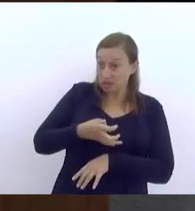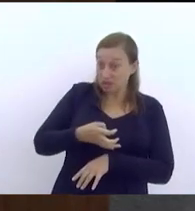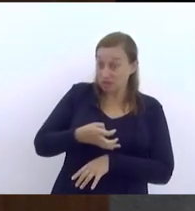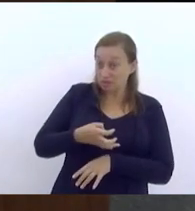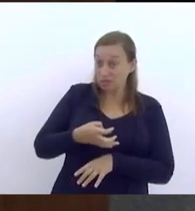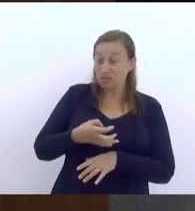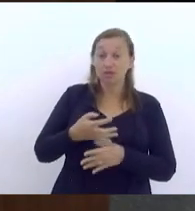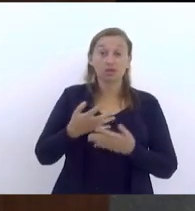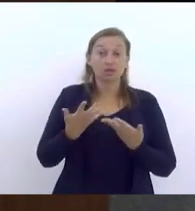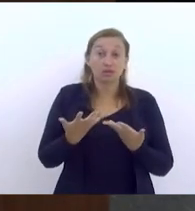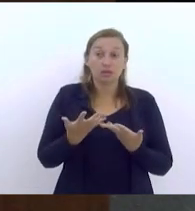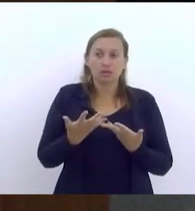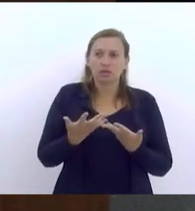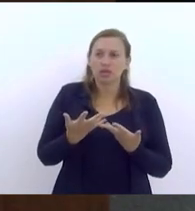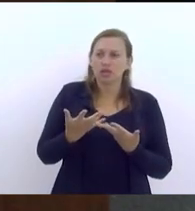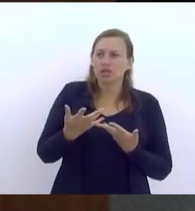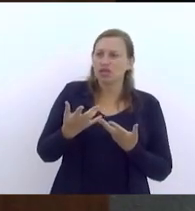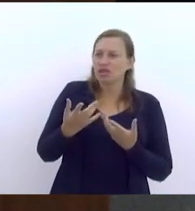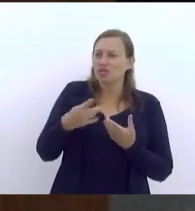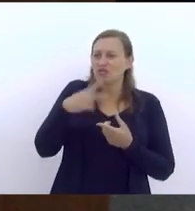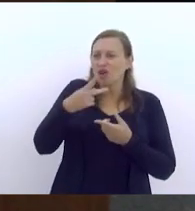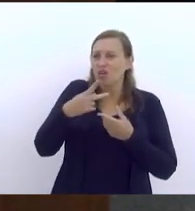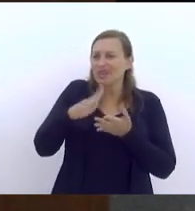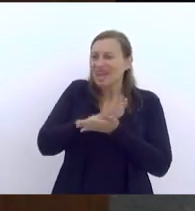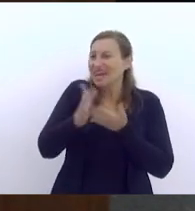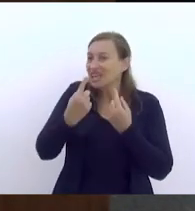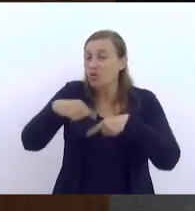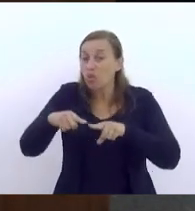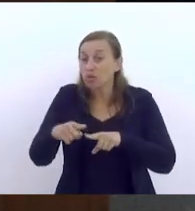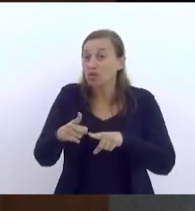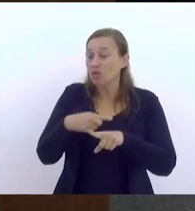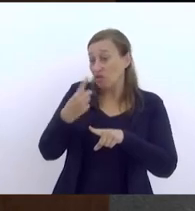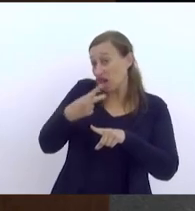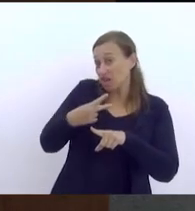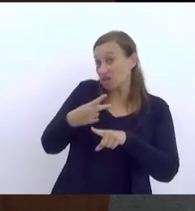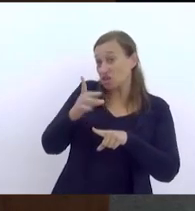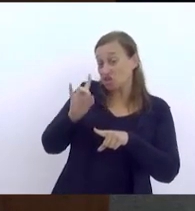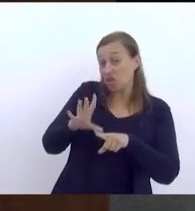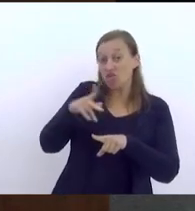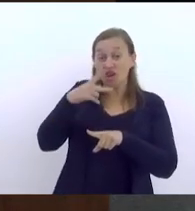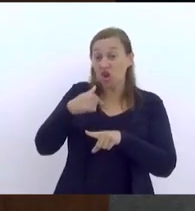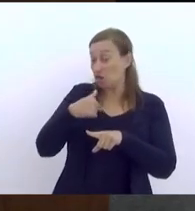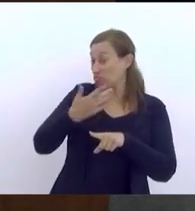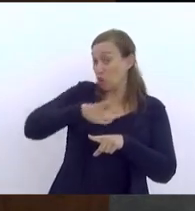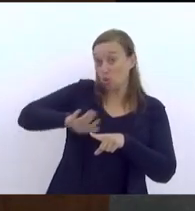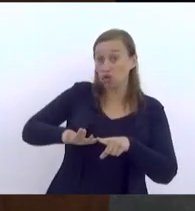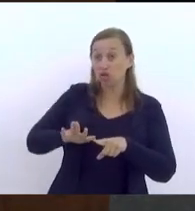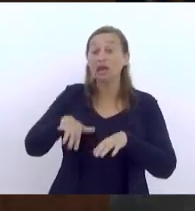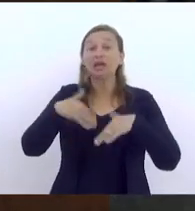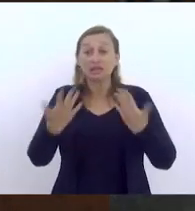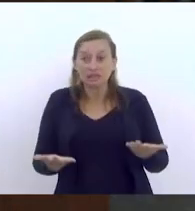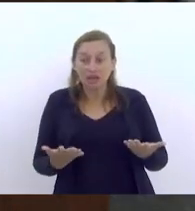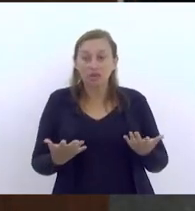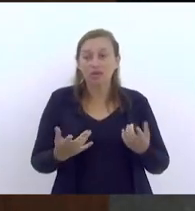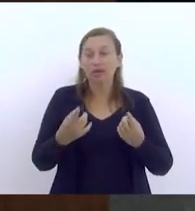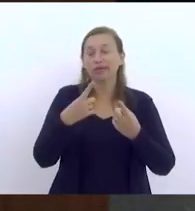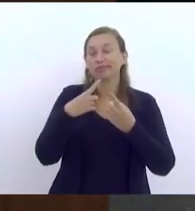luva. Ele não rebateu nada do que eu disse, ele só disse que não gostou. Ou seja, é o discurso